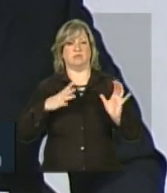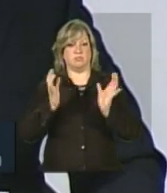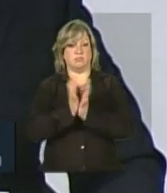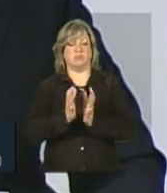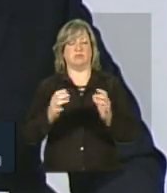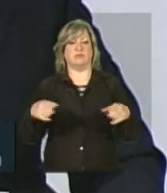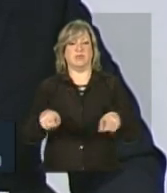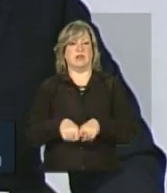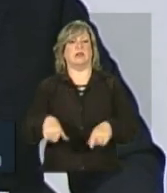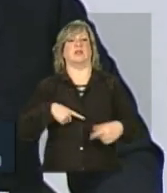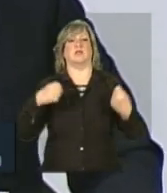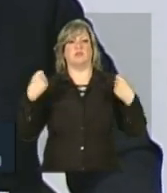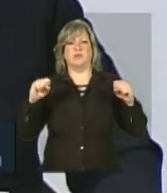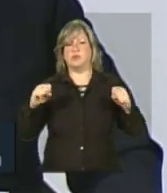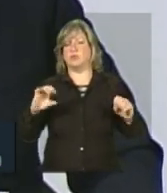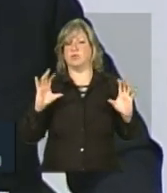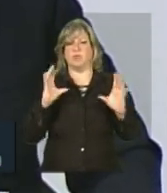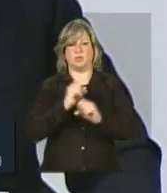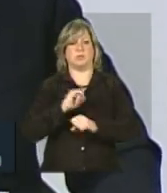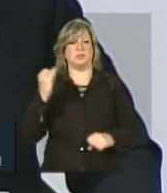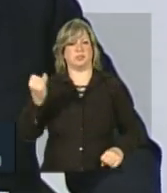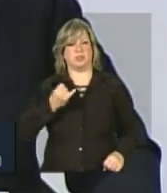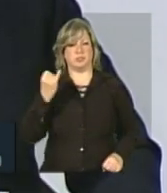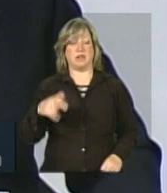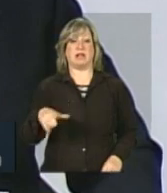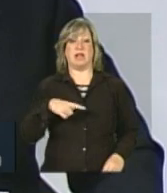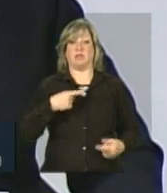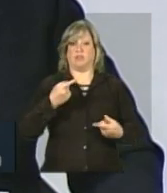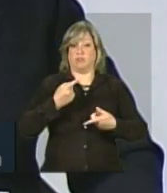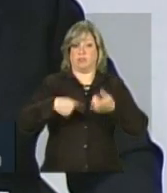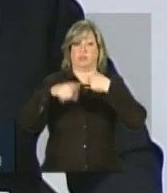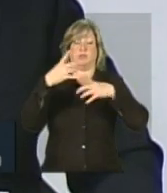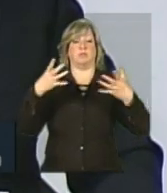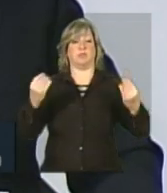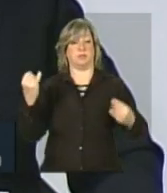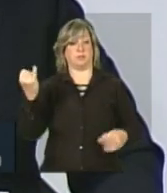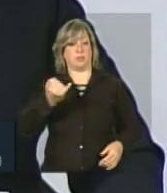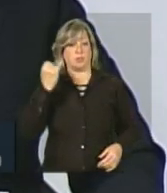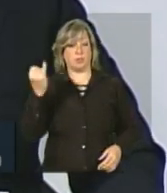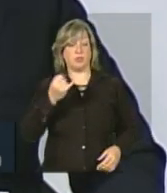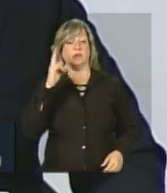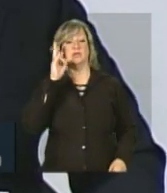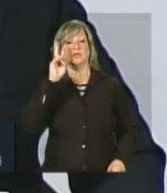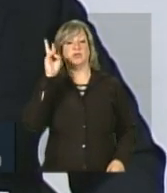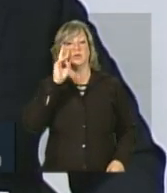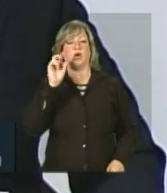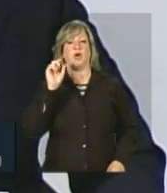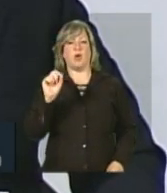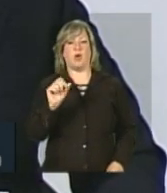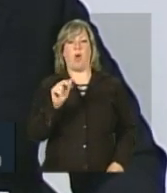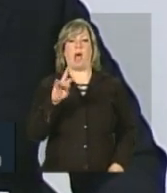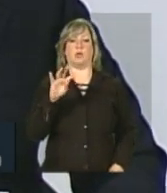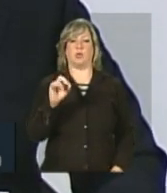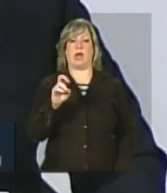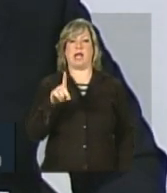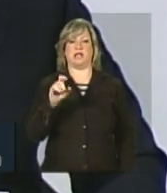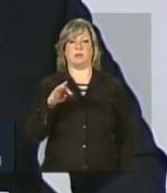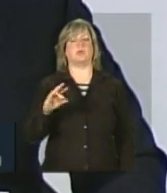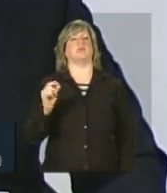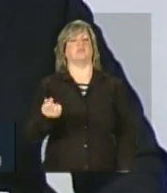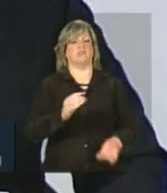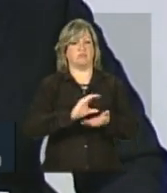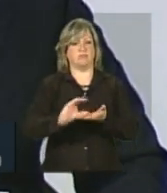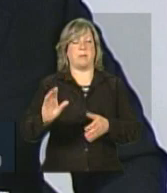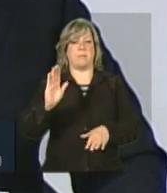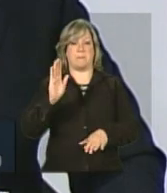tempos. Portanto, há uma evolução muito importante com relação ao alto rendimento, que significa mais